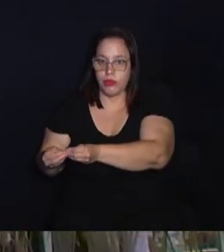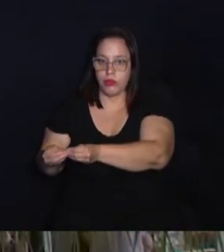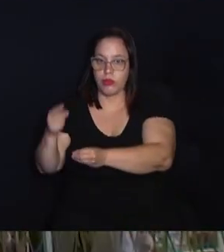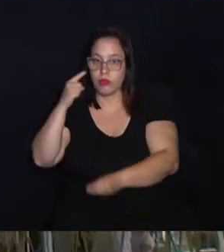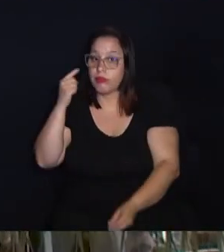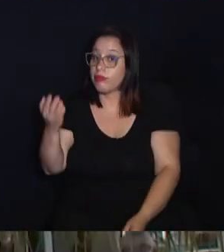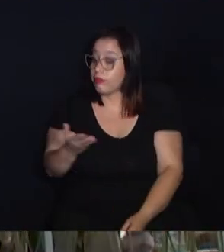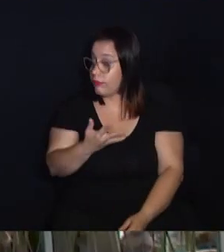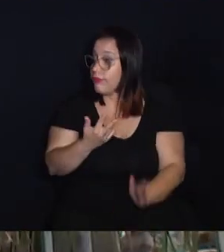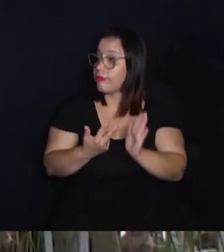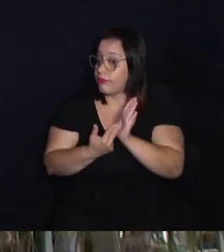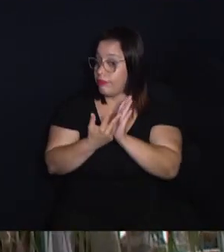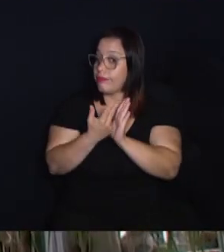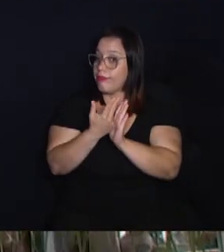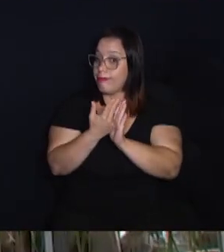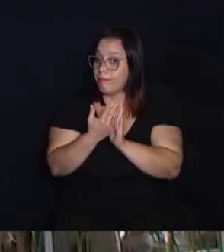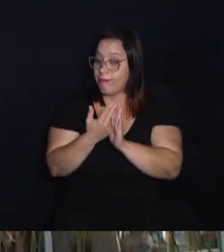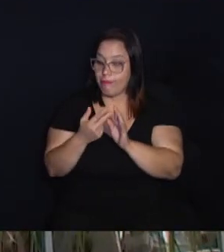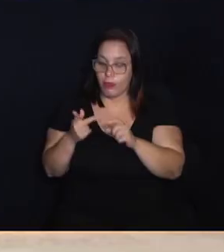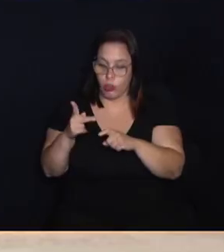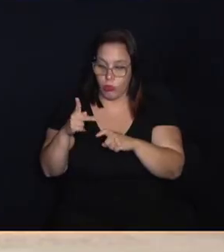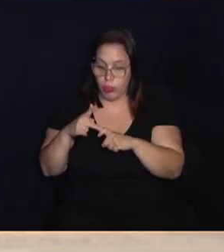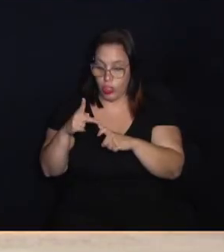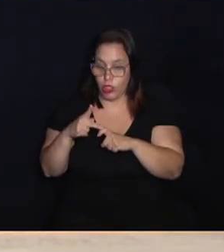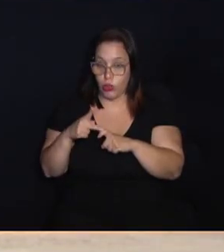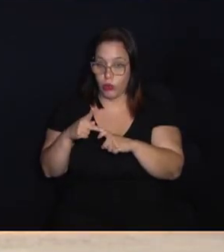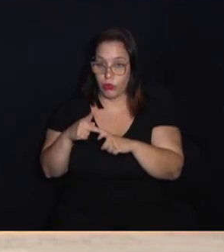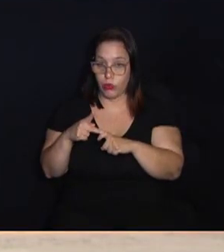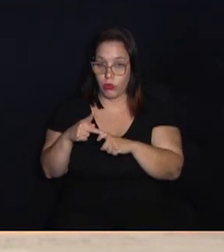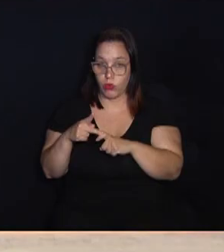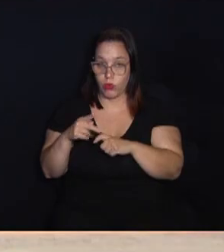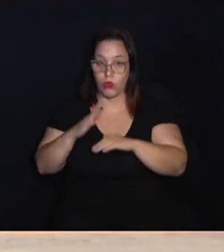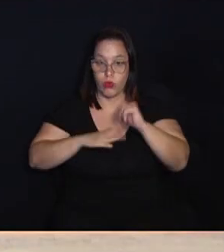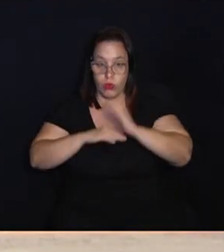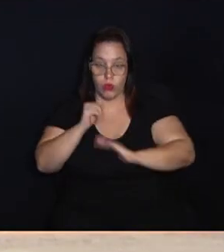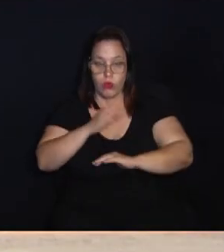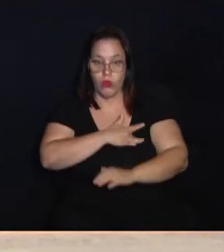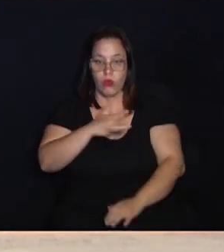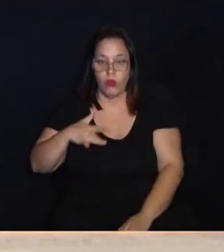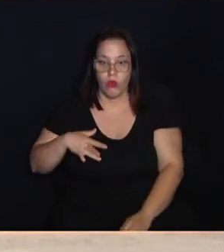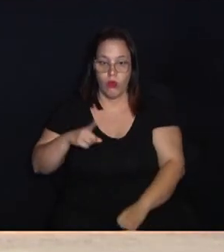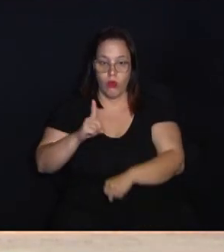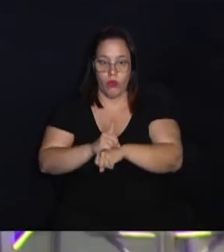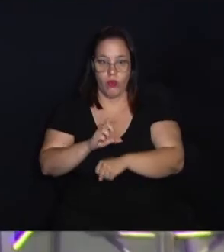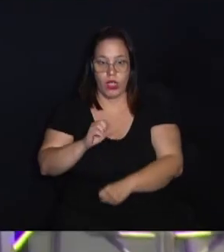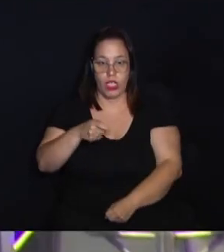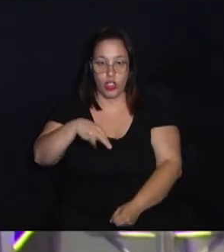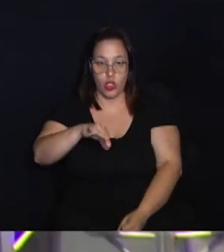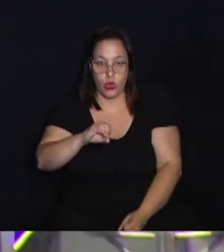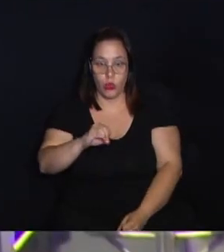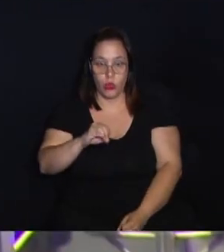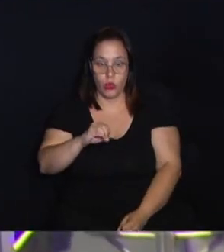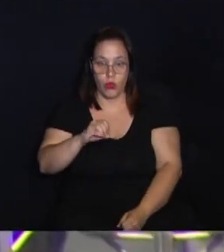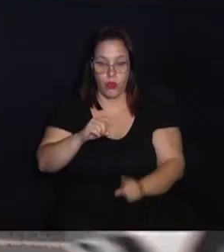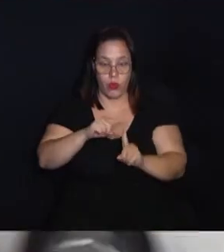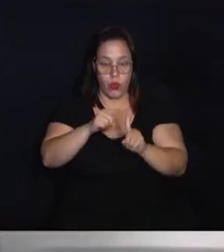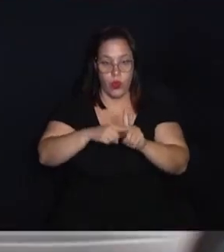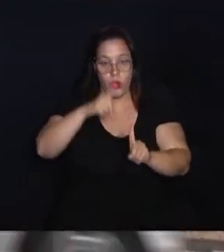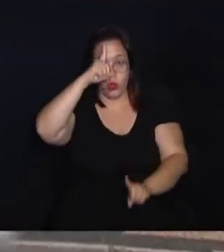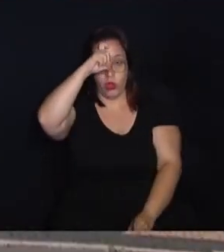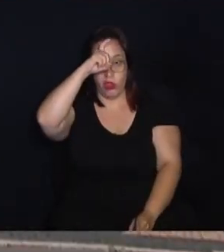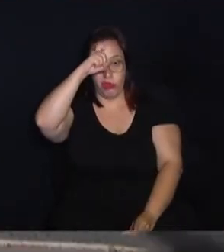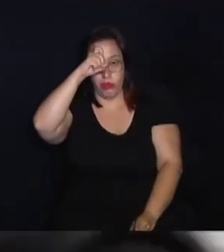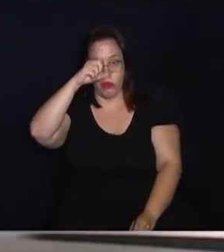Centro Cirúrgico Pediátrico do Mário Gatinho, o Serviço de Saúde Dr. Cândido Ferreira, a Maternidade e